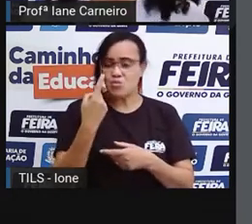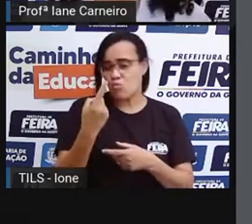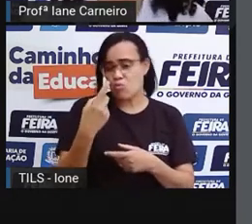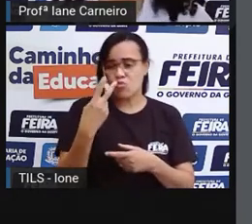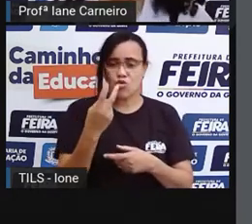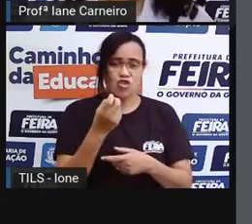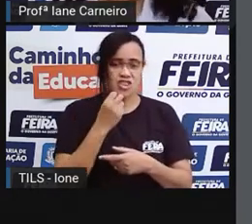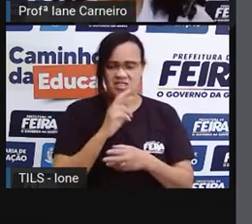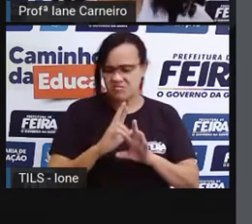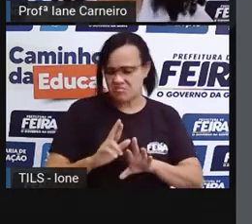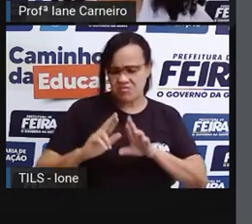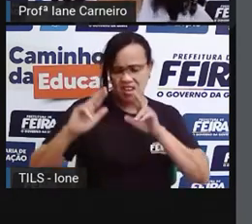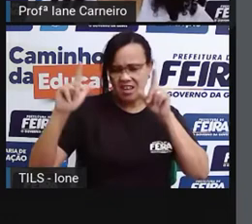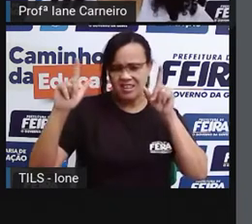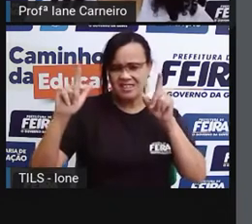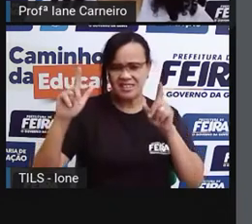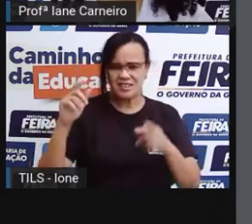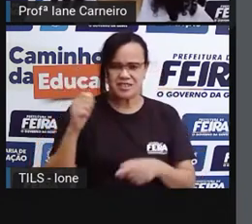três.